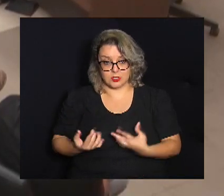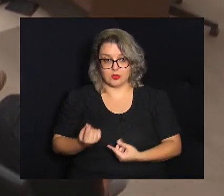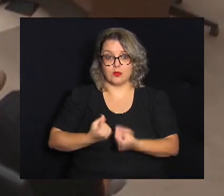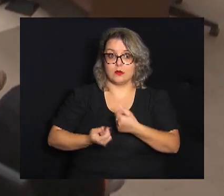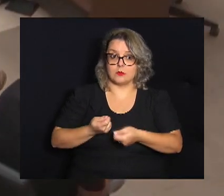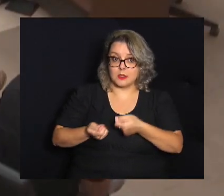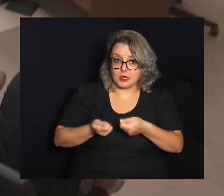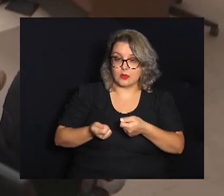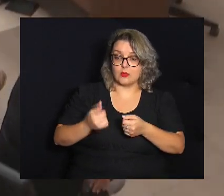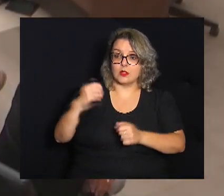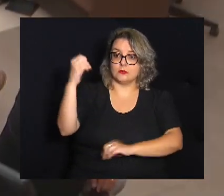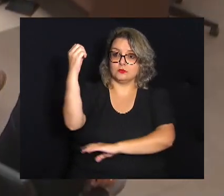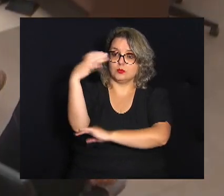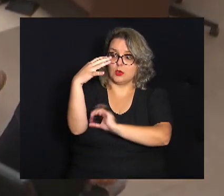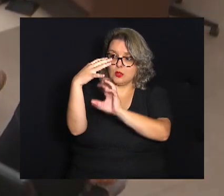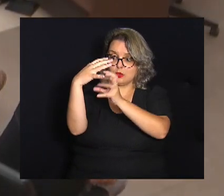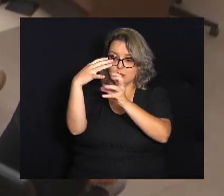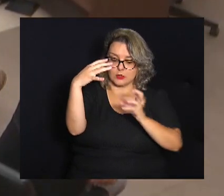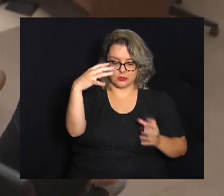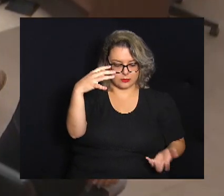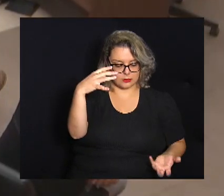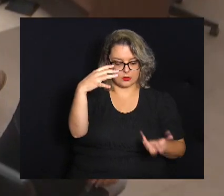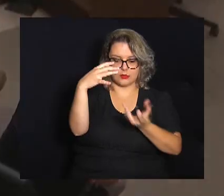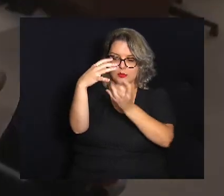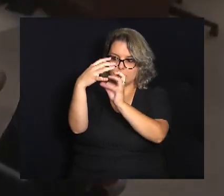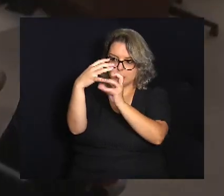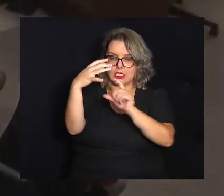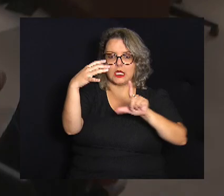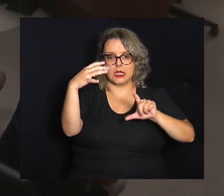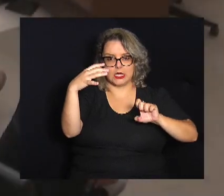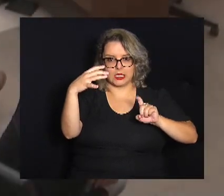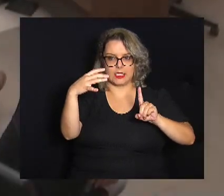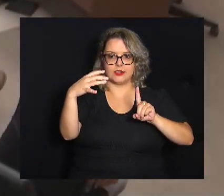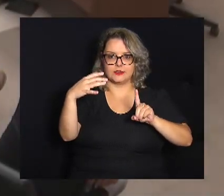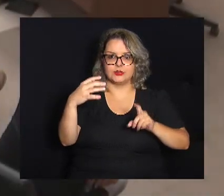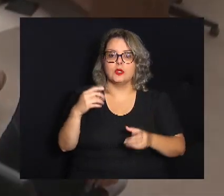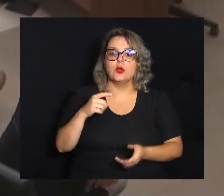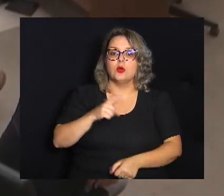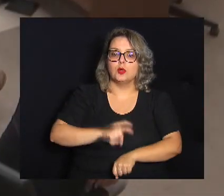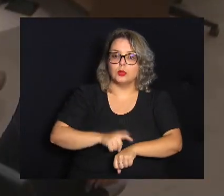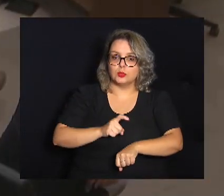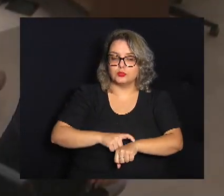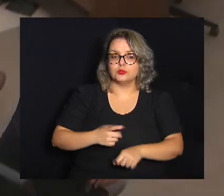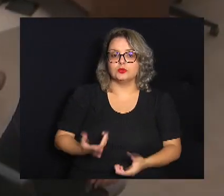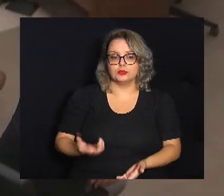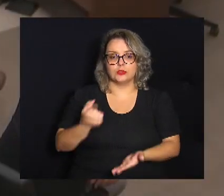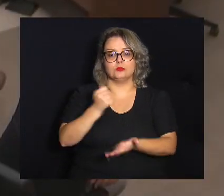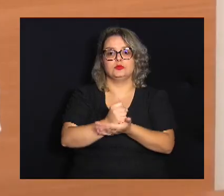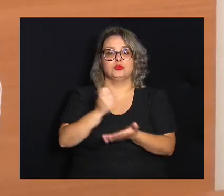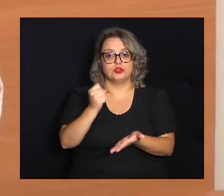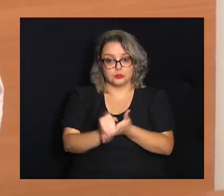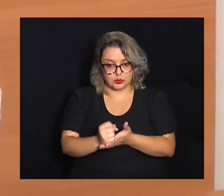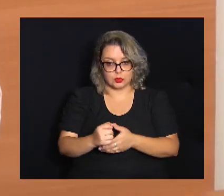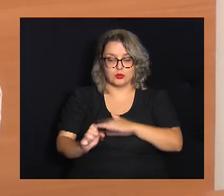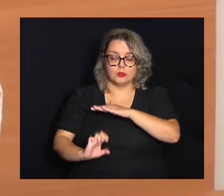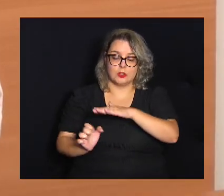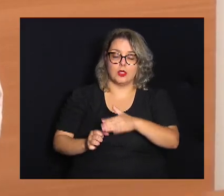troca para a lâmpada de LED, o tempo de contrato com a empresa e o modelo de financiamento.